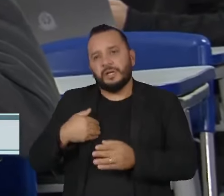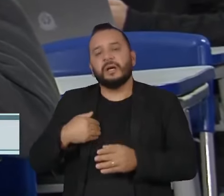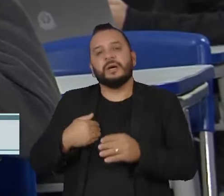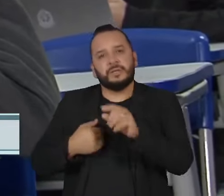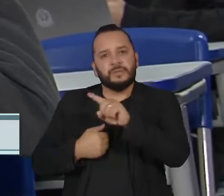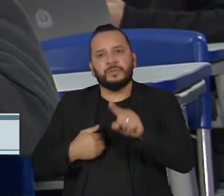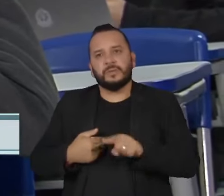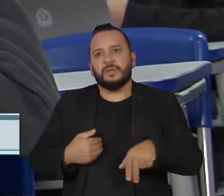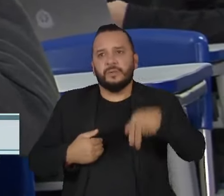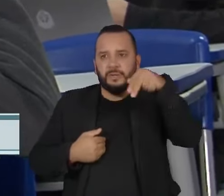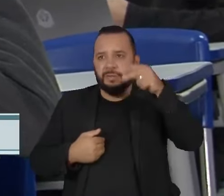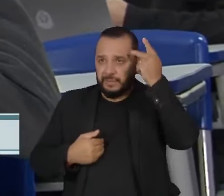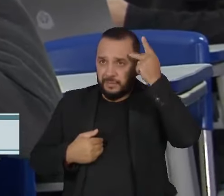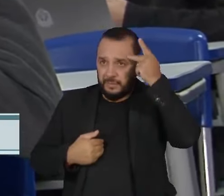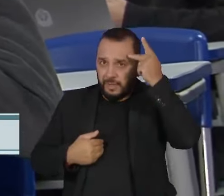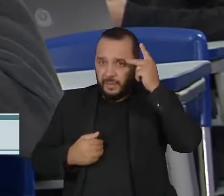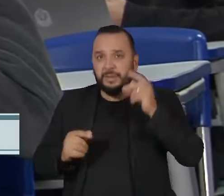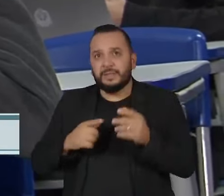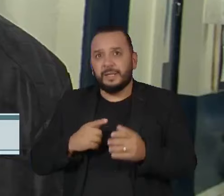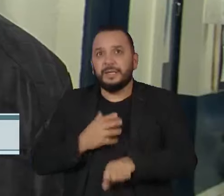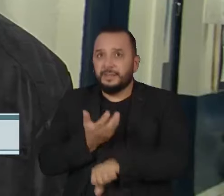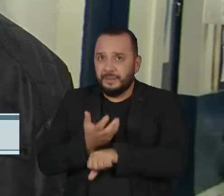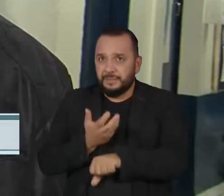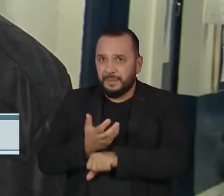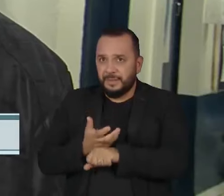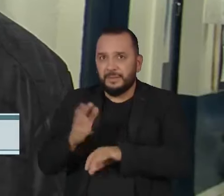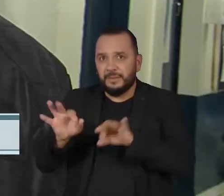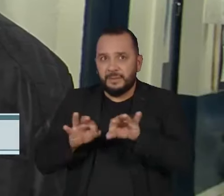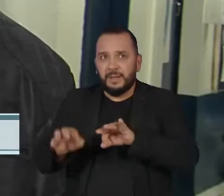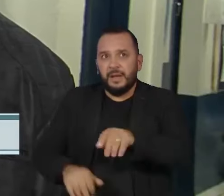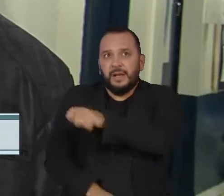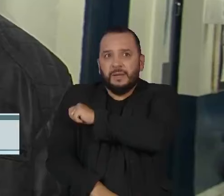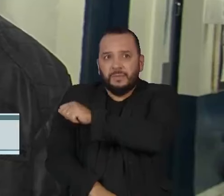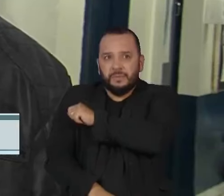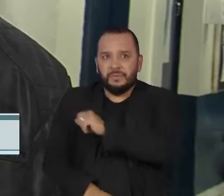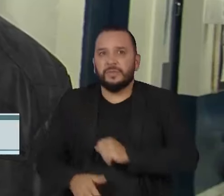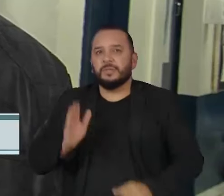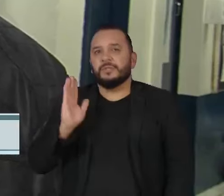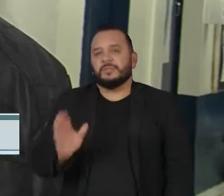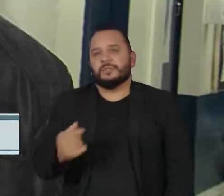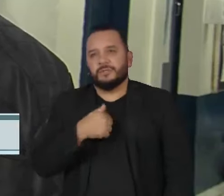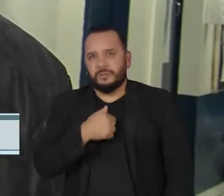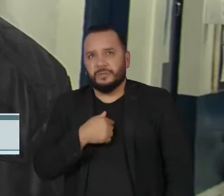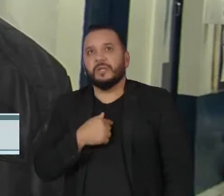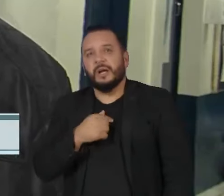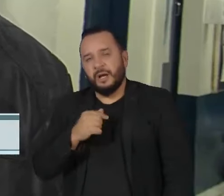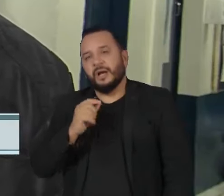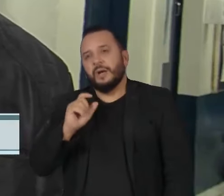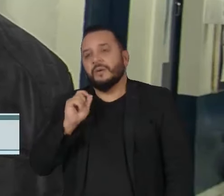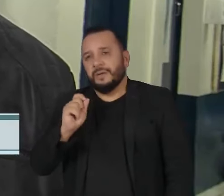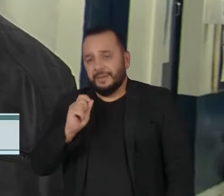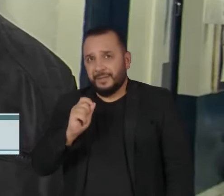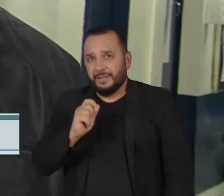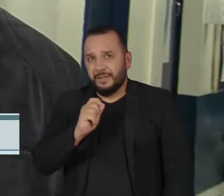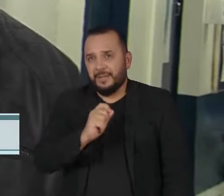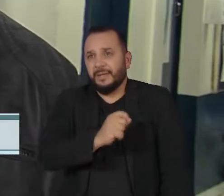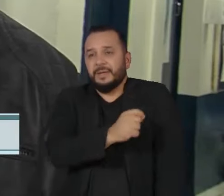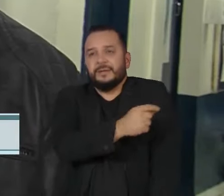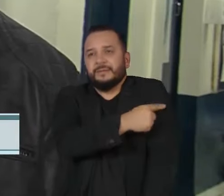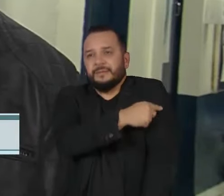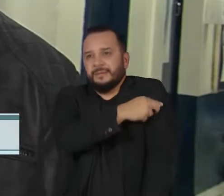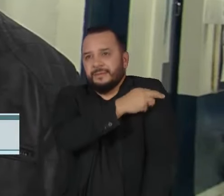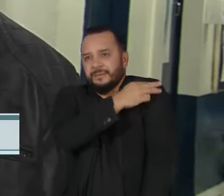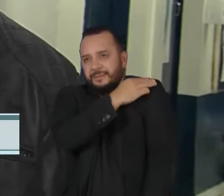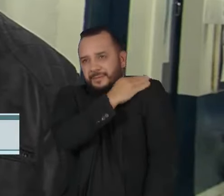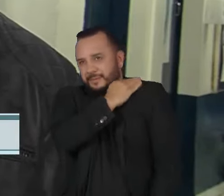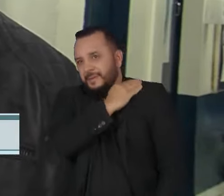disciplinas específicas para preparar os alunos. A primeira série começa já a se preparar para o Enem, não é? Não é no final do ciclo.